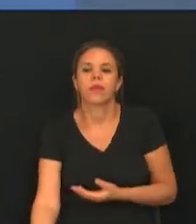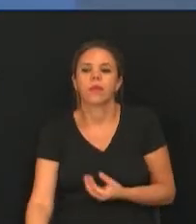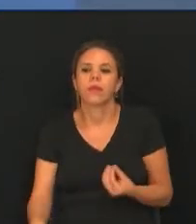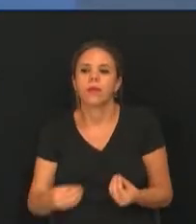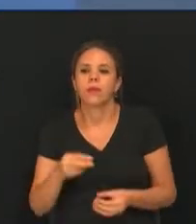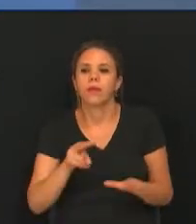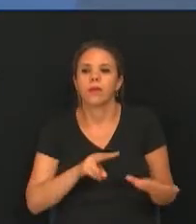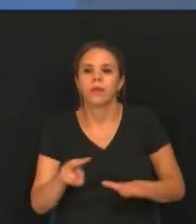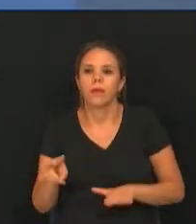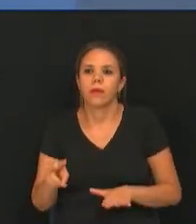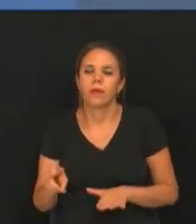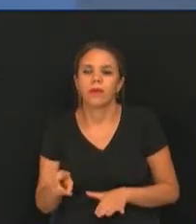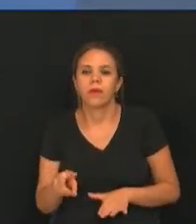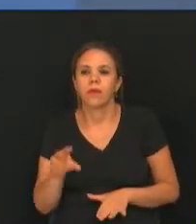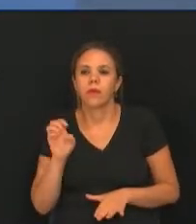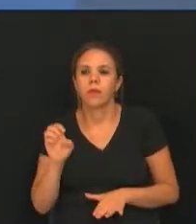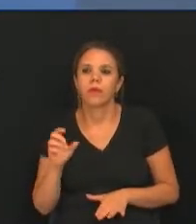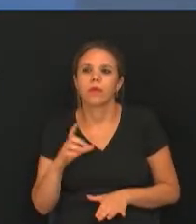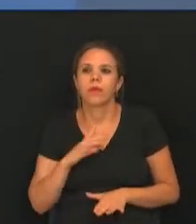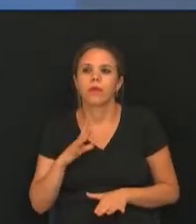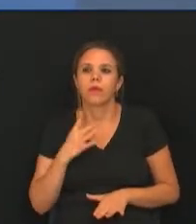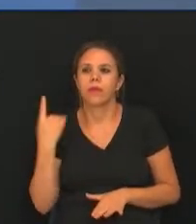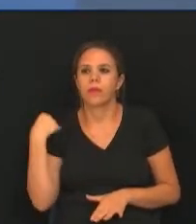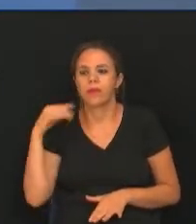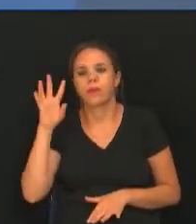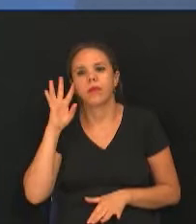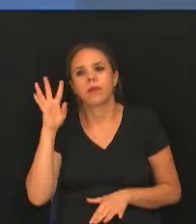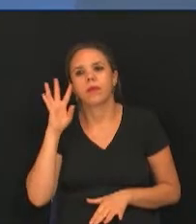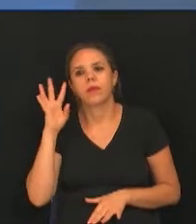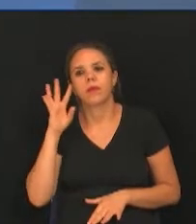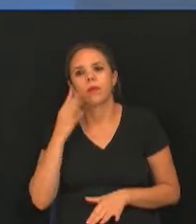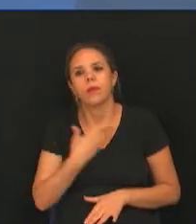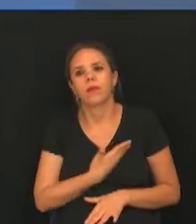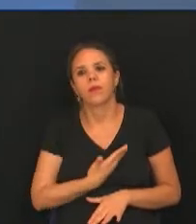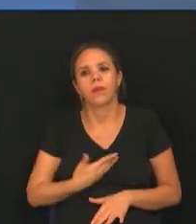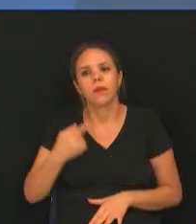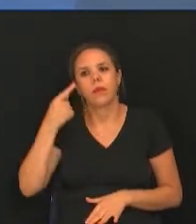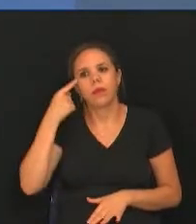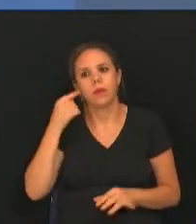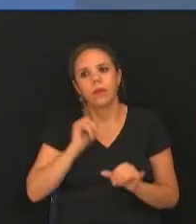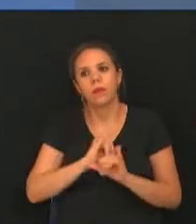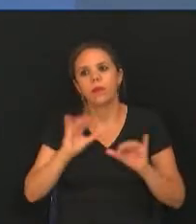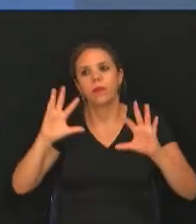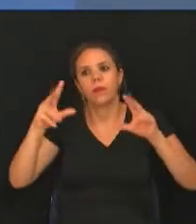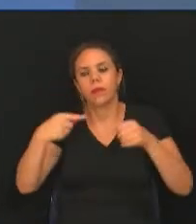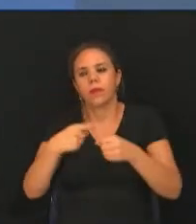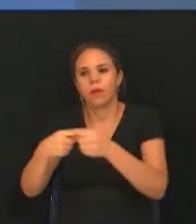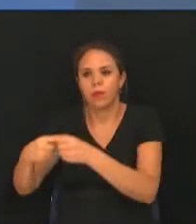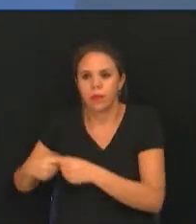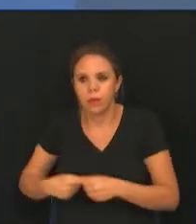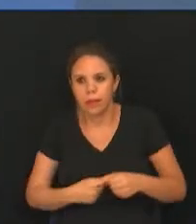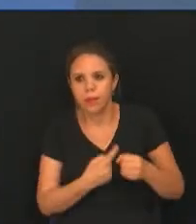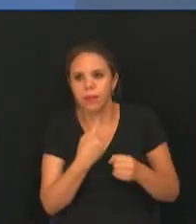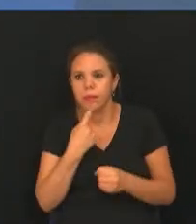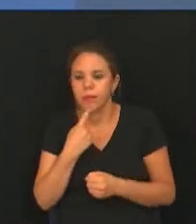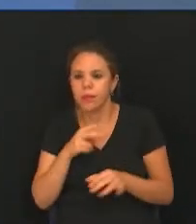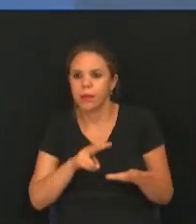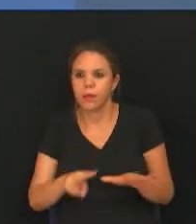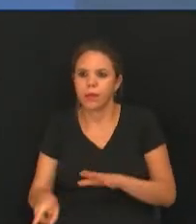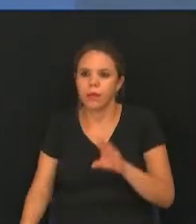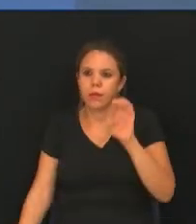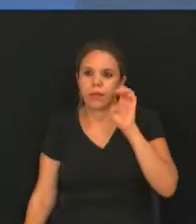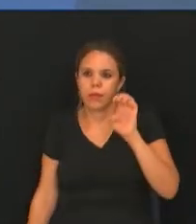Semana E na cidade, até porque na última quarta-feira o governador anunciou que todos os municípios paulistas vão fazer a Semana E, que